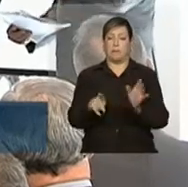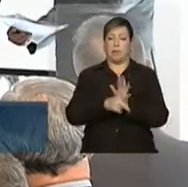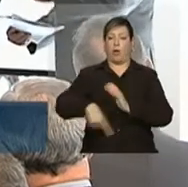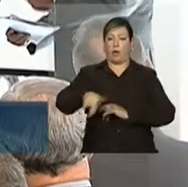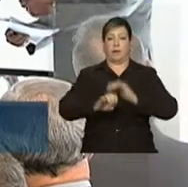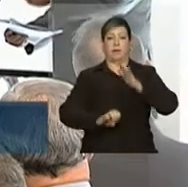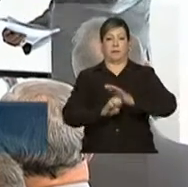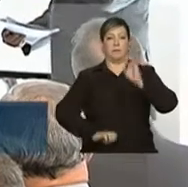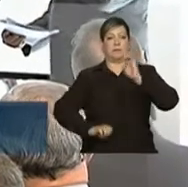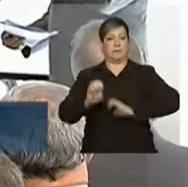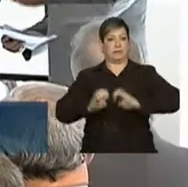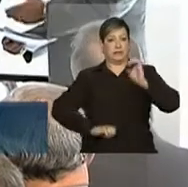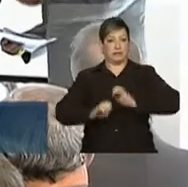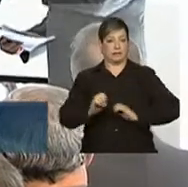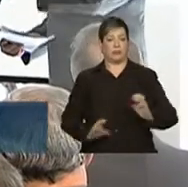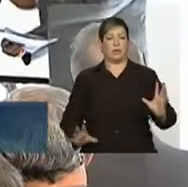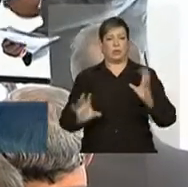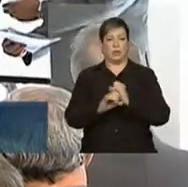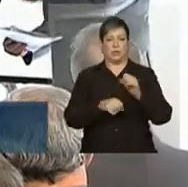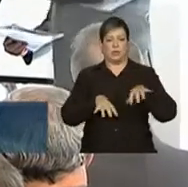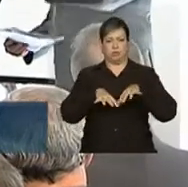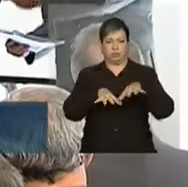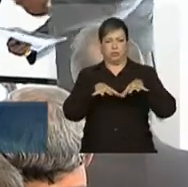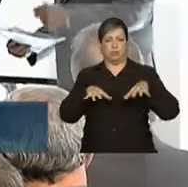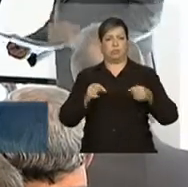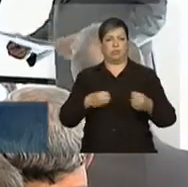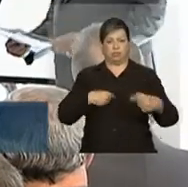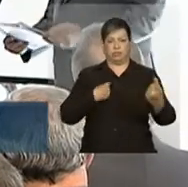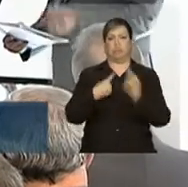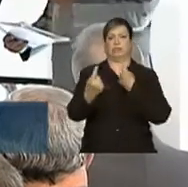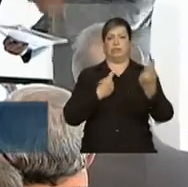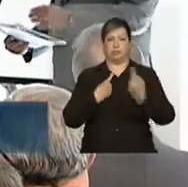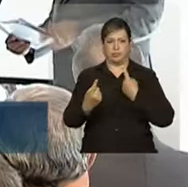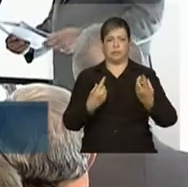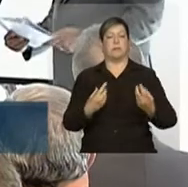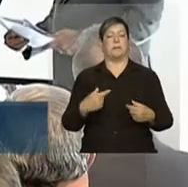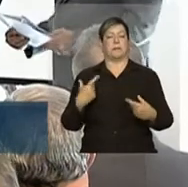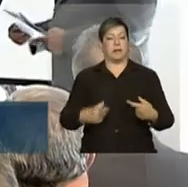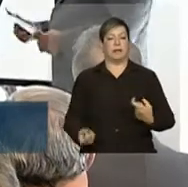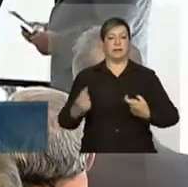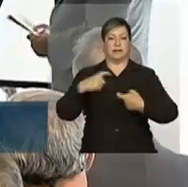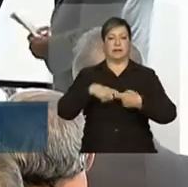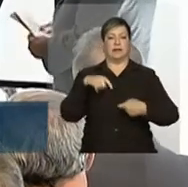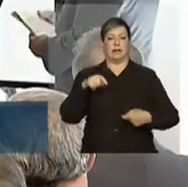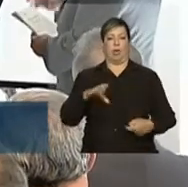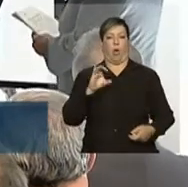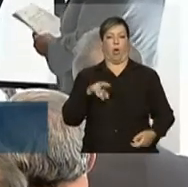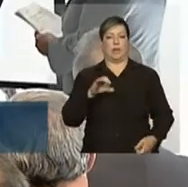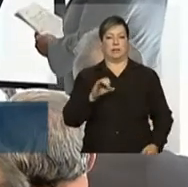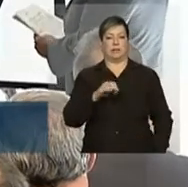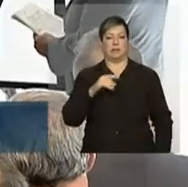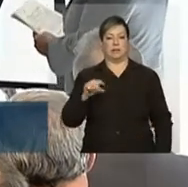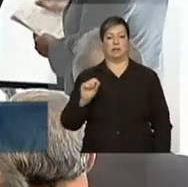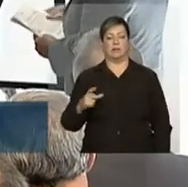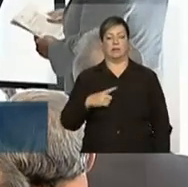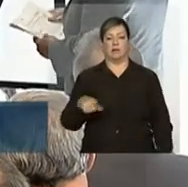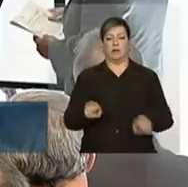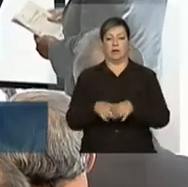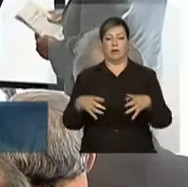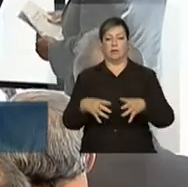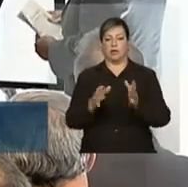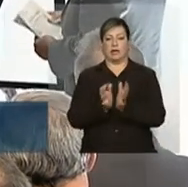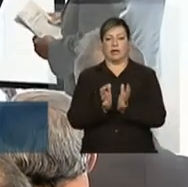que veem aí um volume de tráfego interessante para termos mais uma parceria nesta concessão. A outra